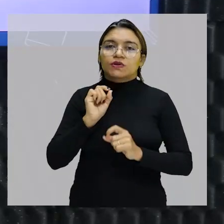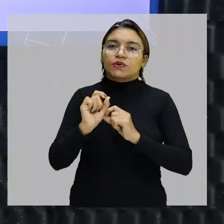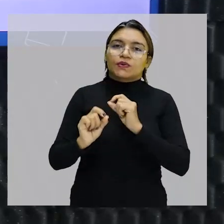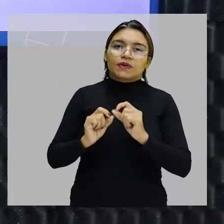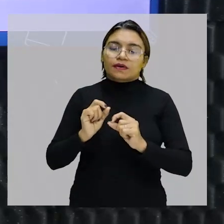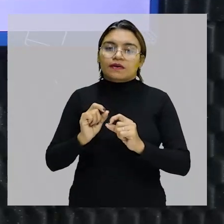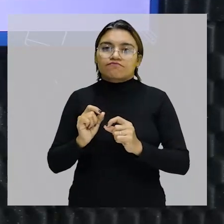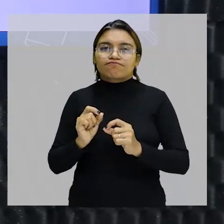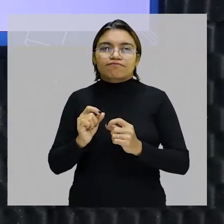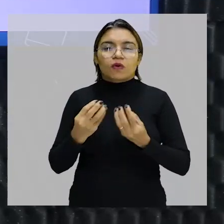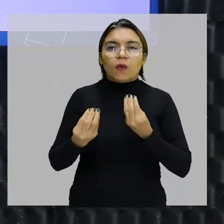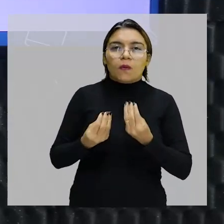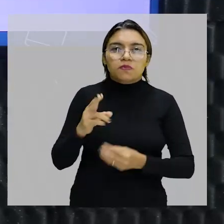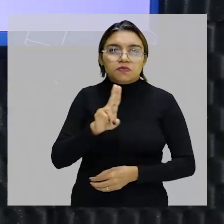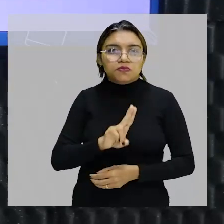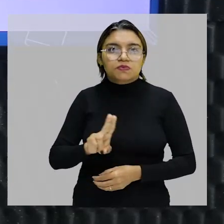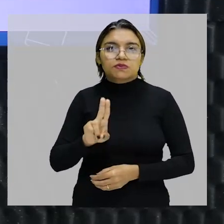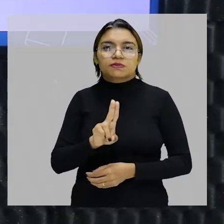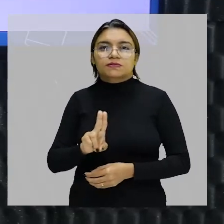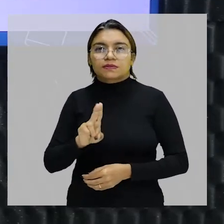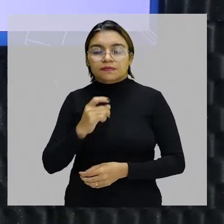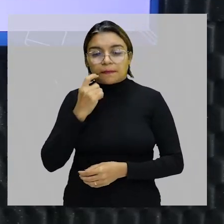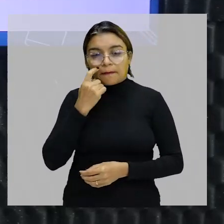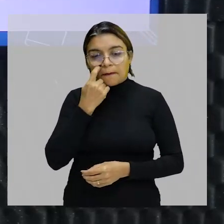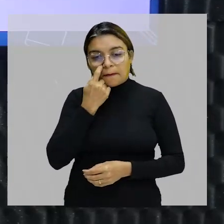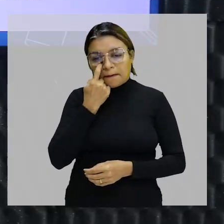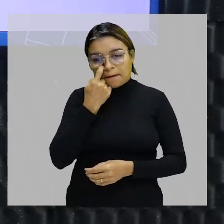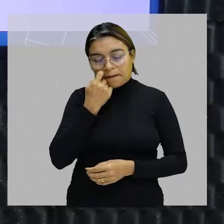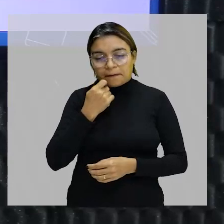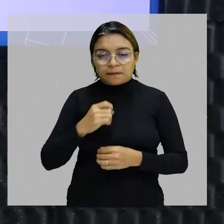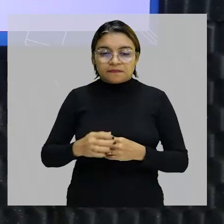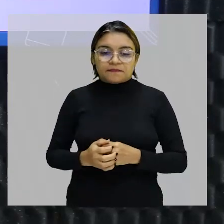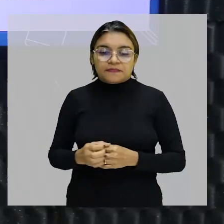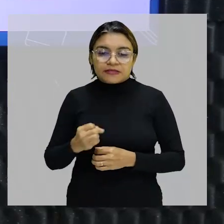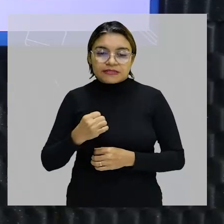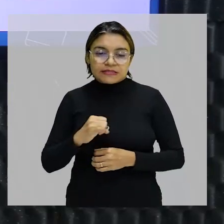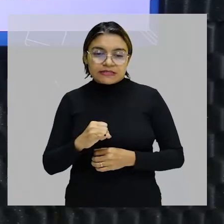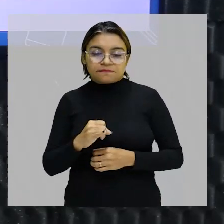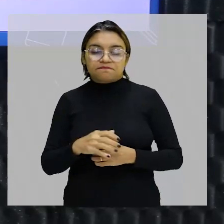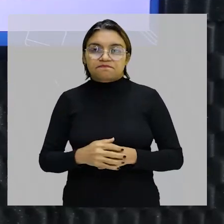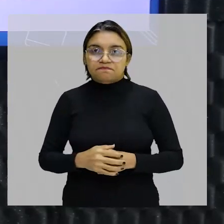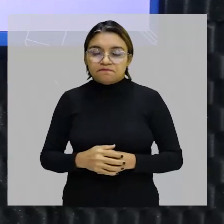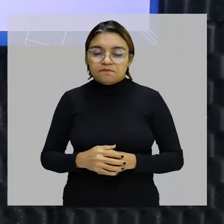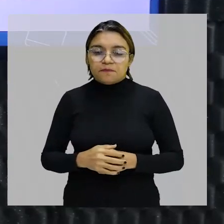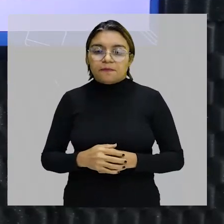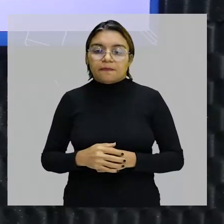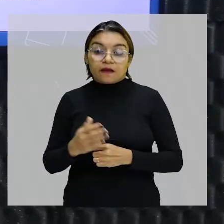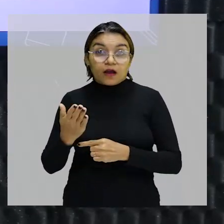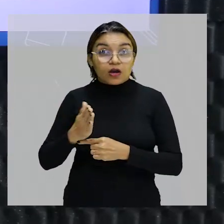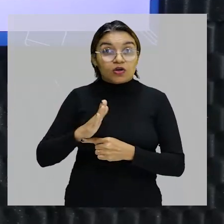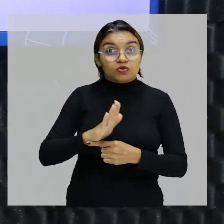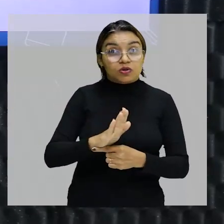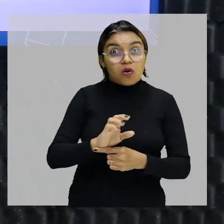as aplicações, se haveriam mais benefícios do que malefícios, e começou a